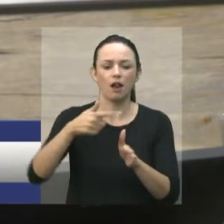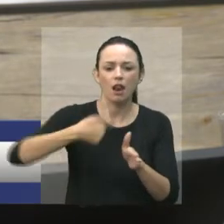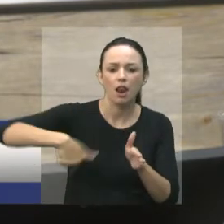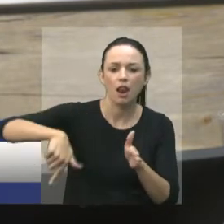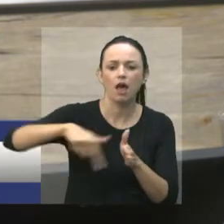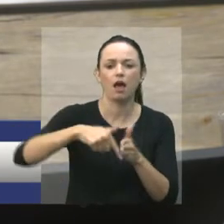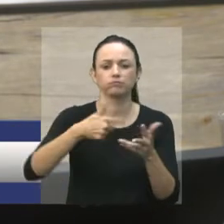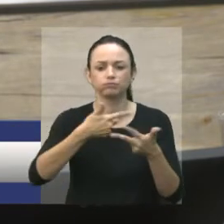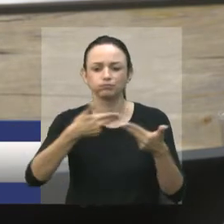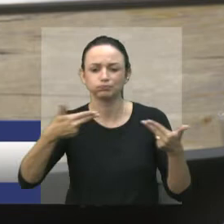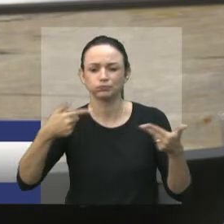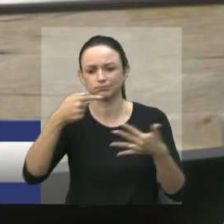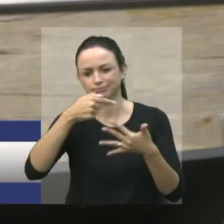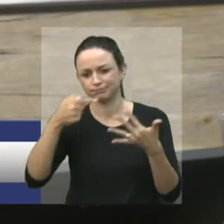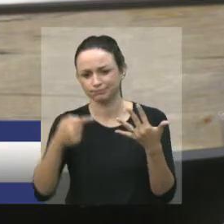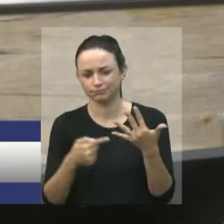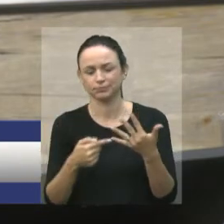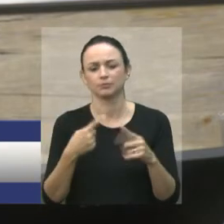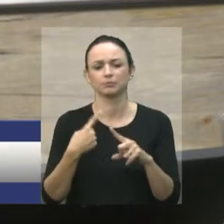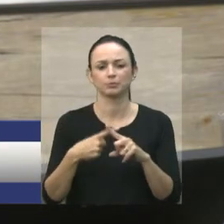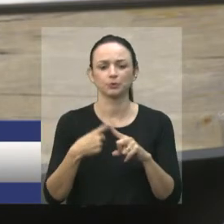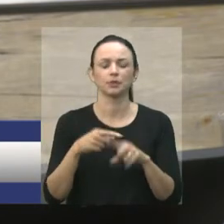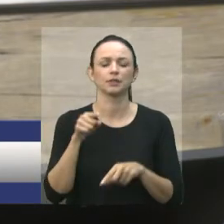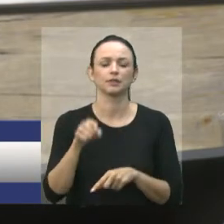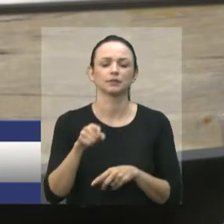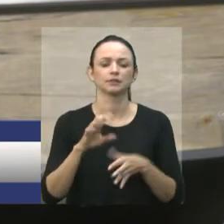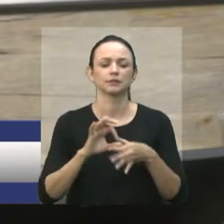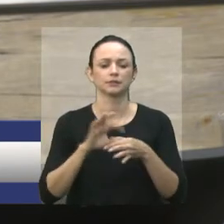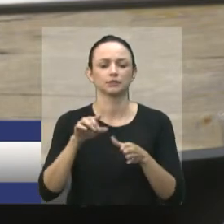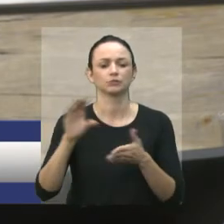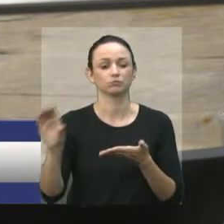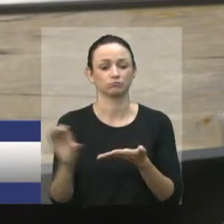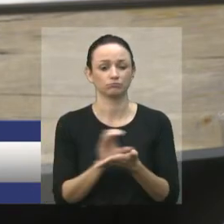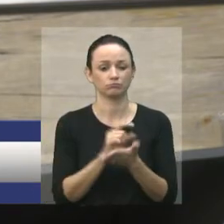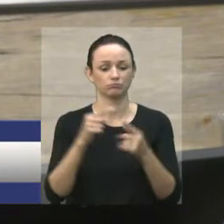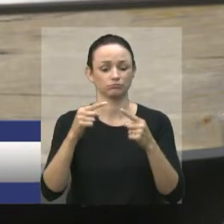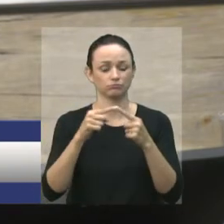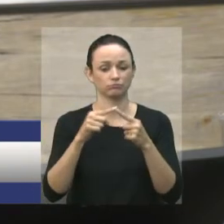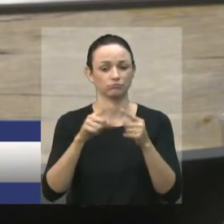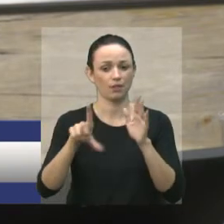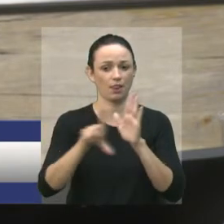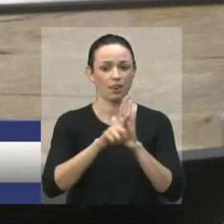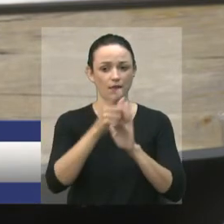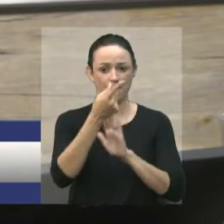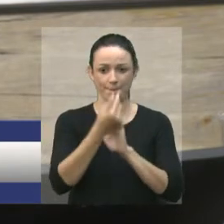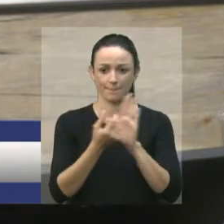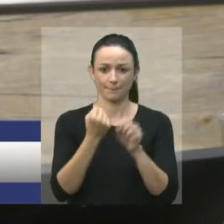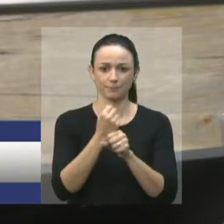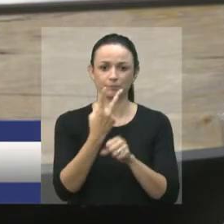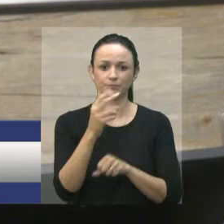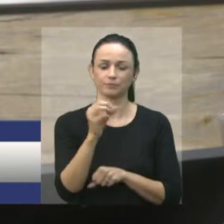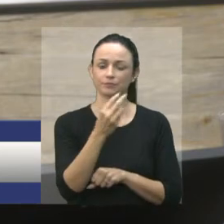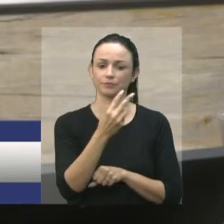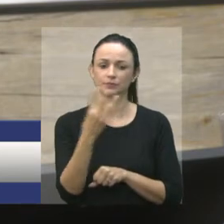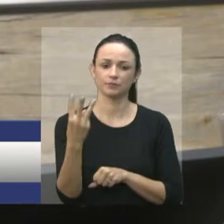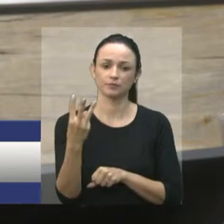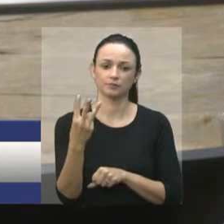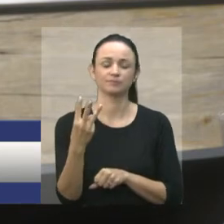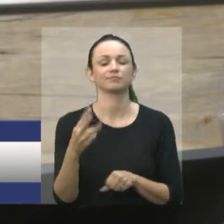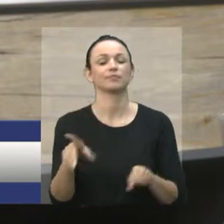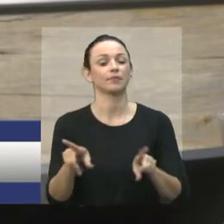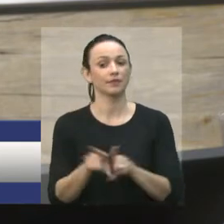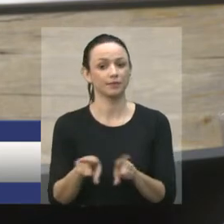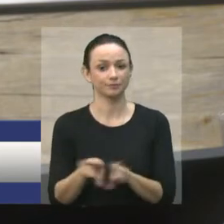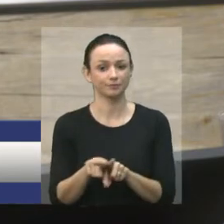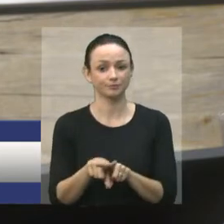nossa cidade, prevendo que sejam deixados os recursos correspondentes na lei orçamentária para o exercício financeiro de